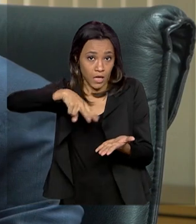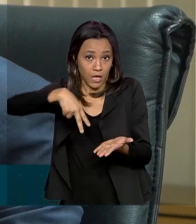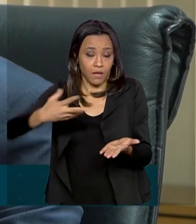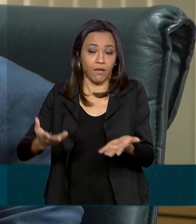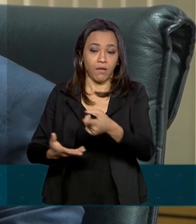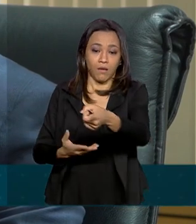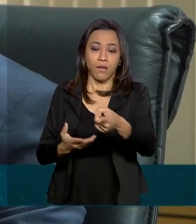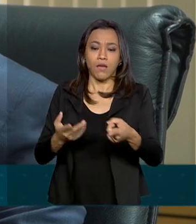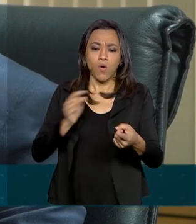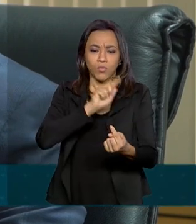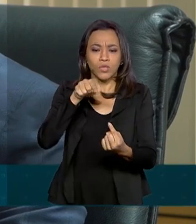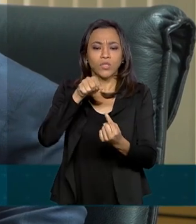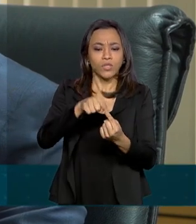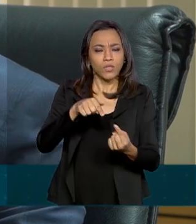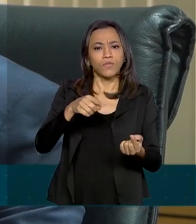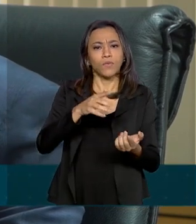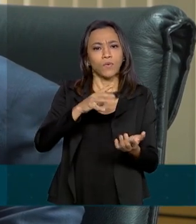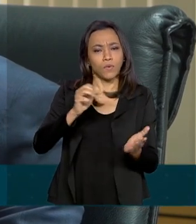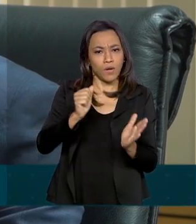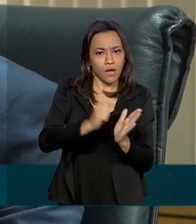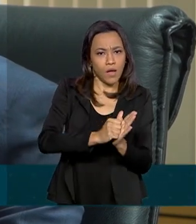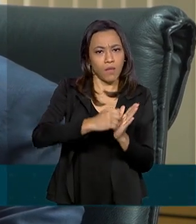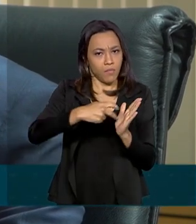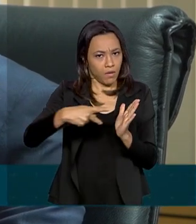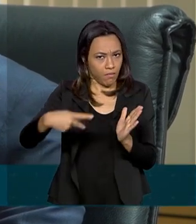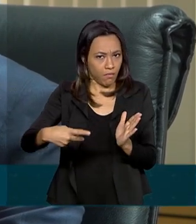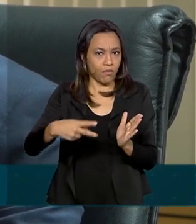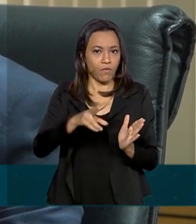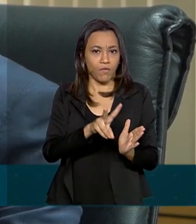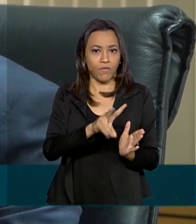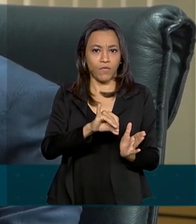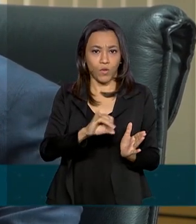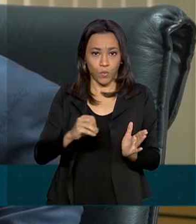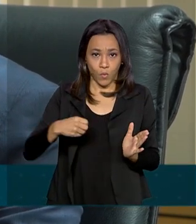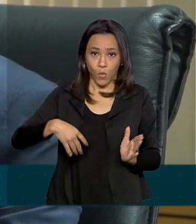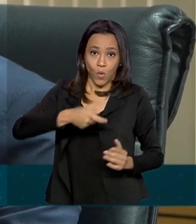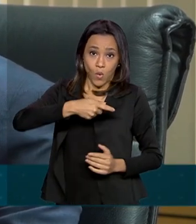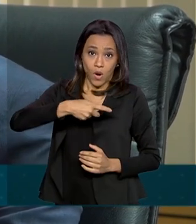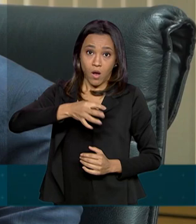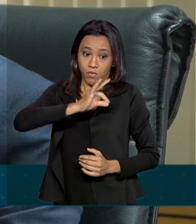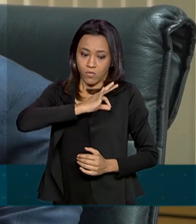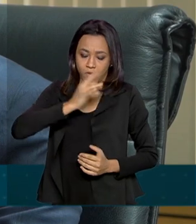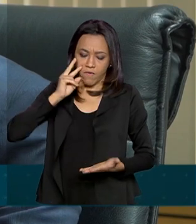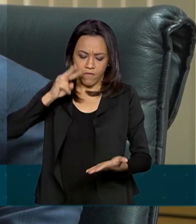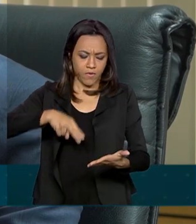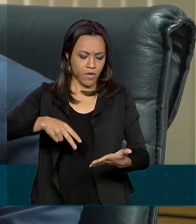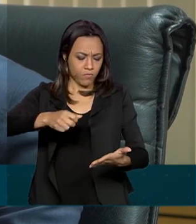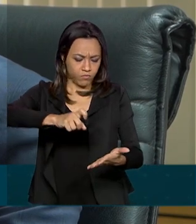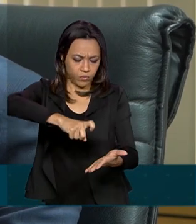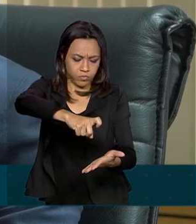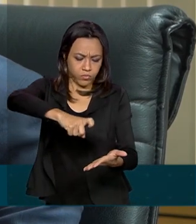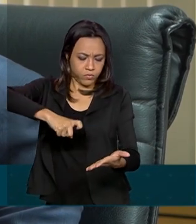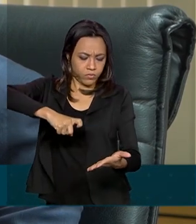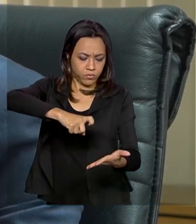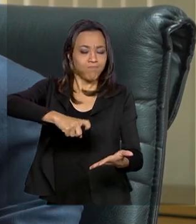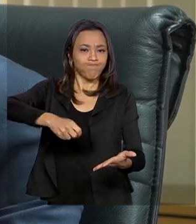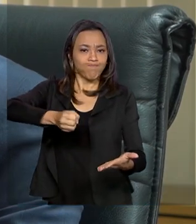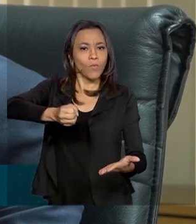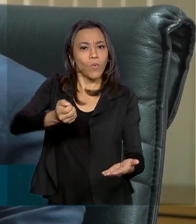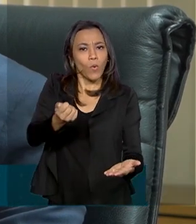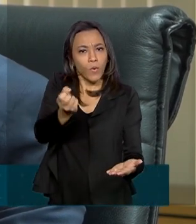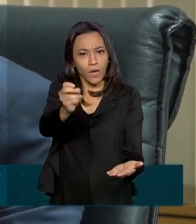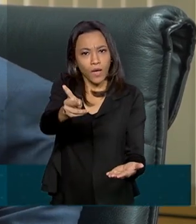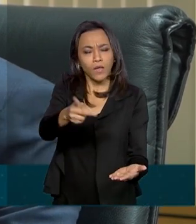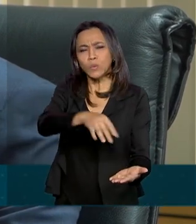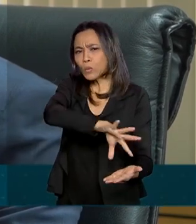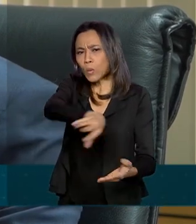essa finalidade, o agente de fiscalização faz a leitura ótica do QR Code e garante ali que tem